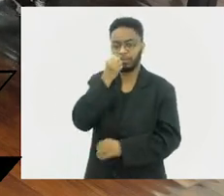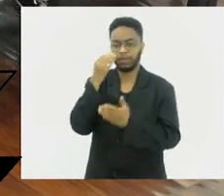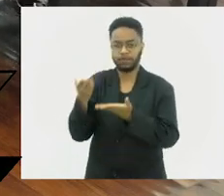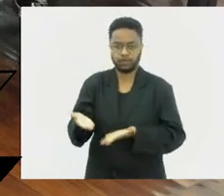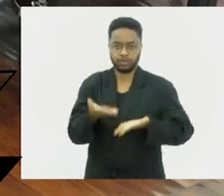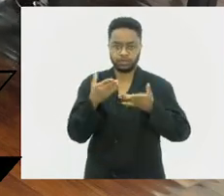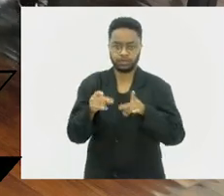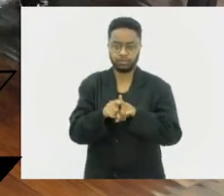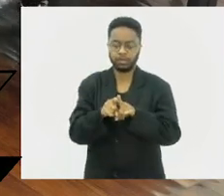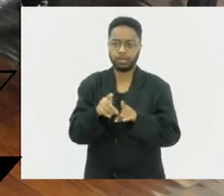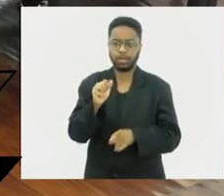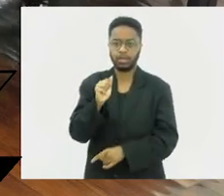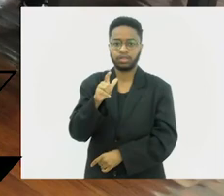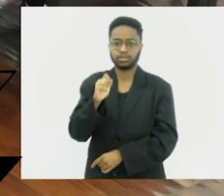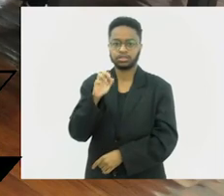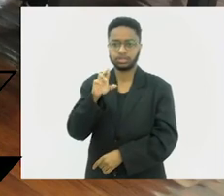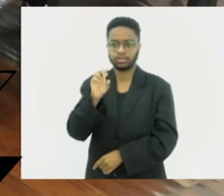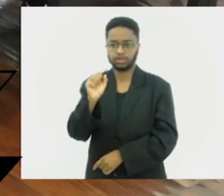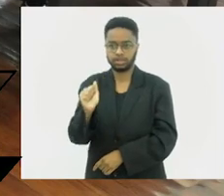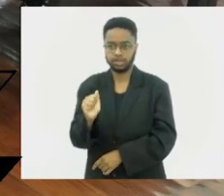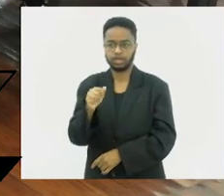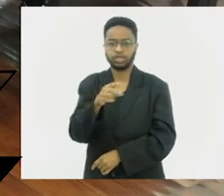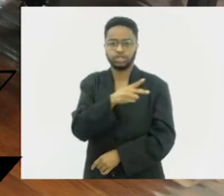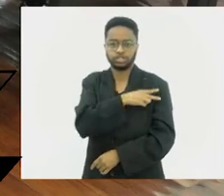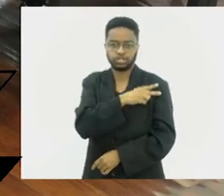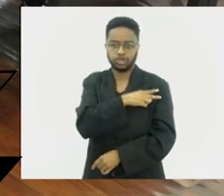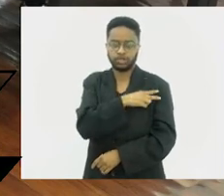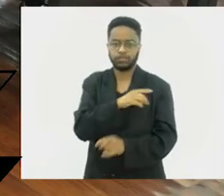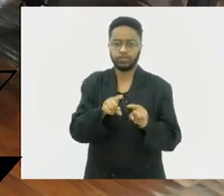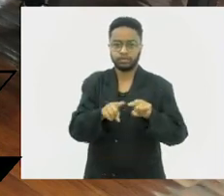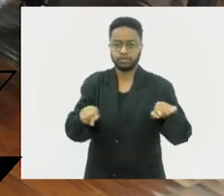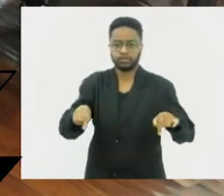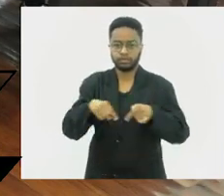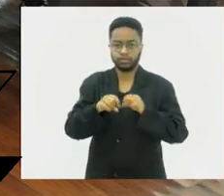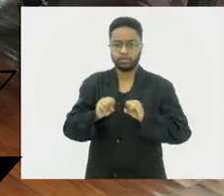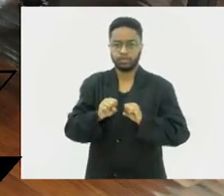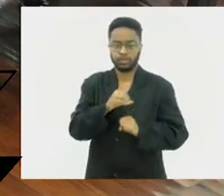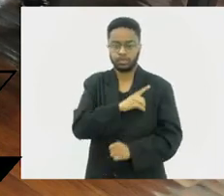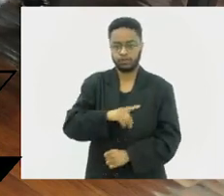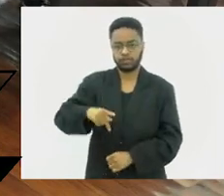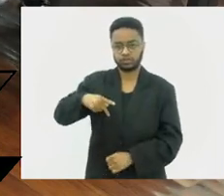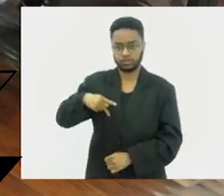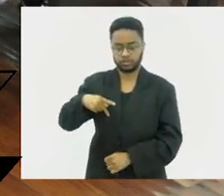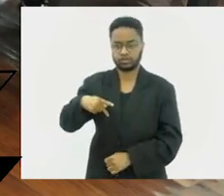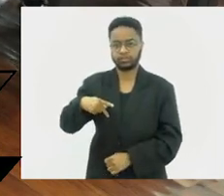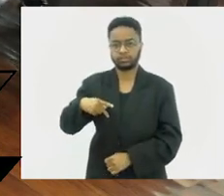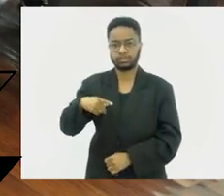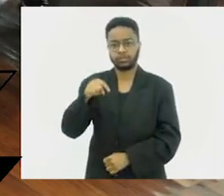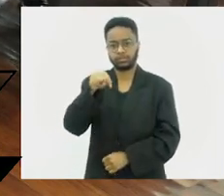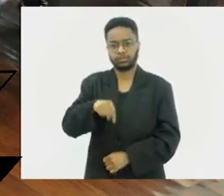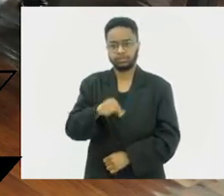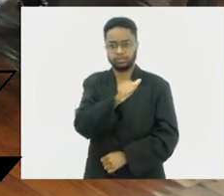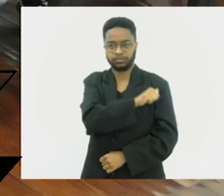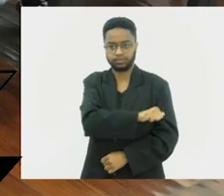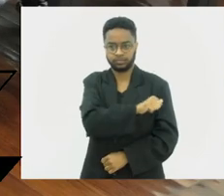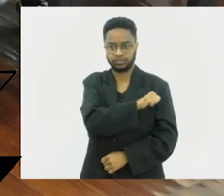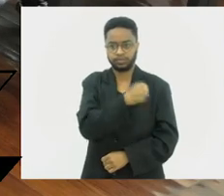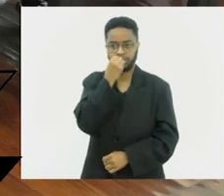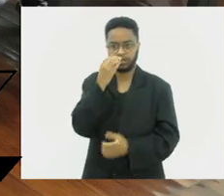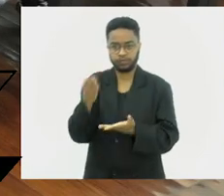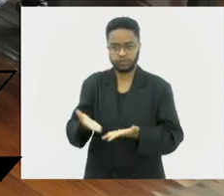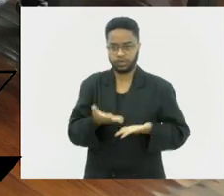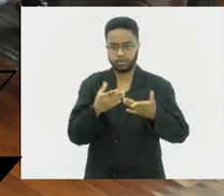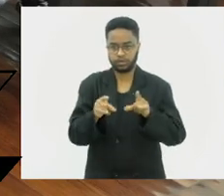Bentes, chefe de gabinete da Defensora Geral da Defensoria Pública do Estado do Rio de Janeiro, muito